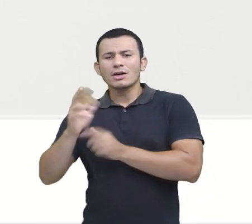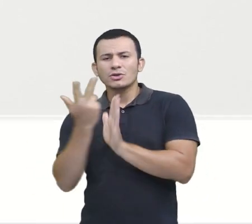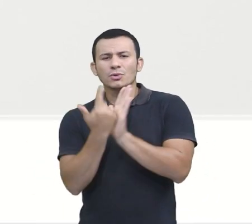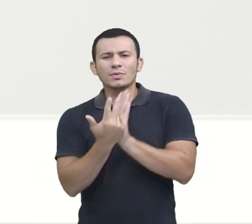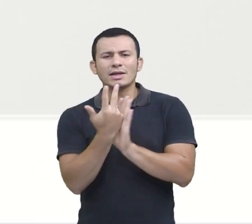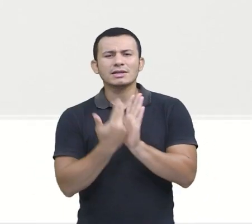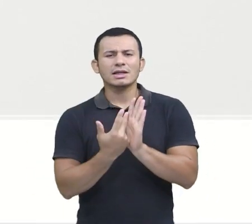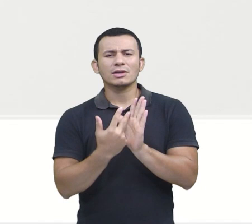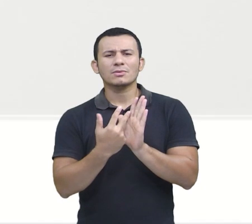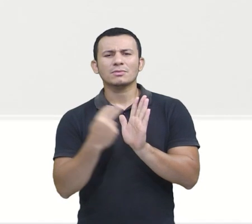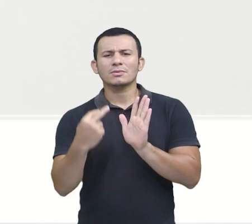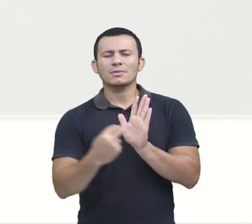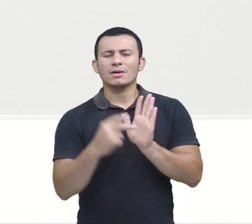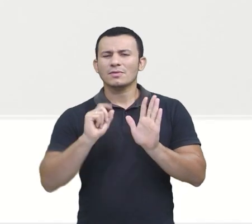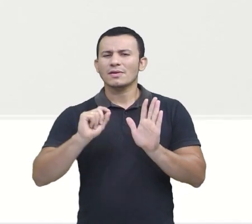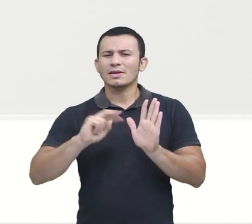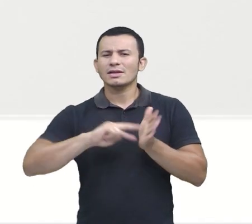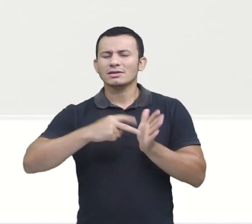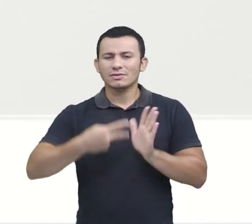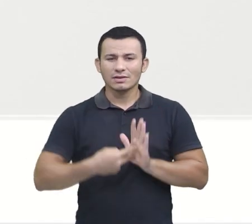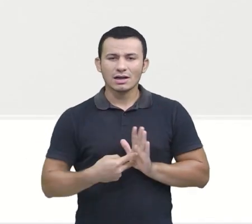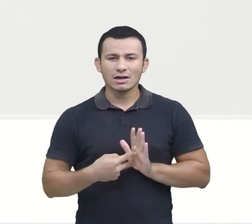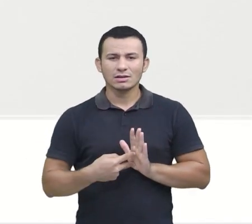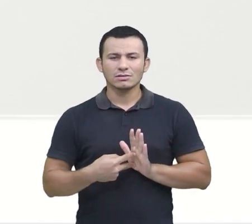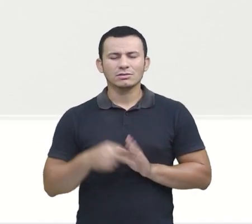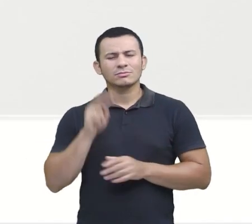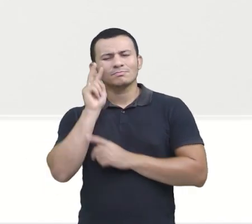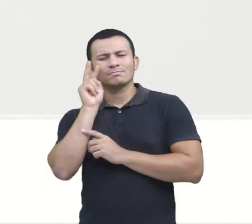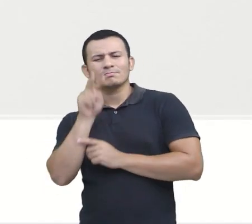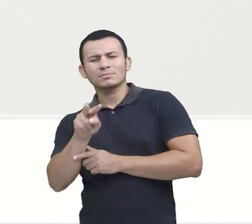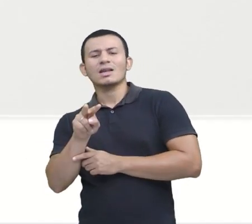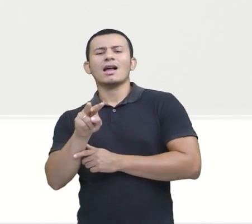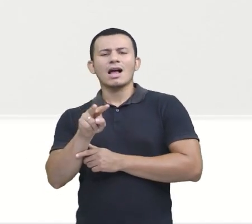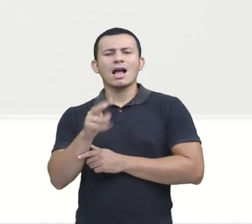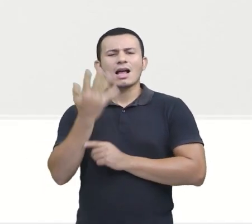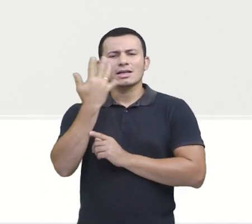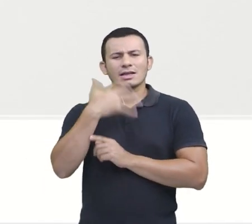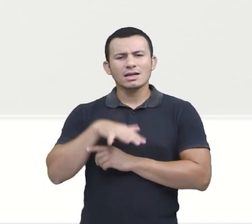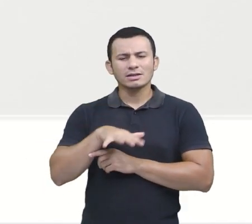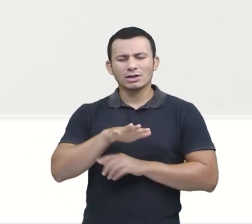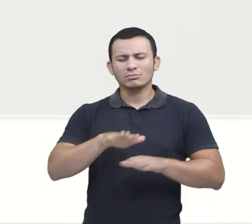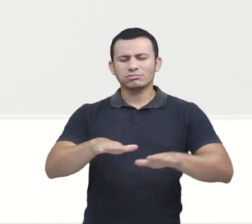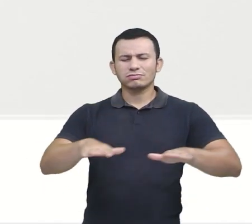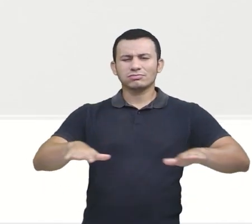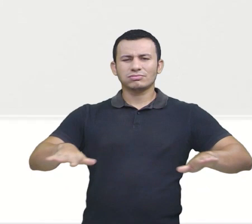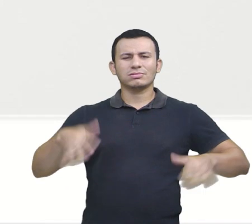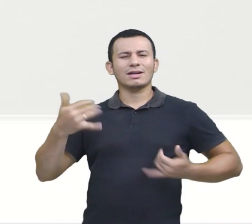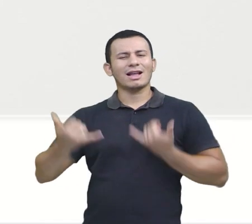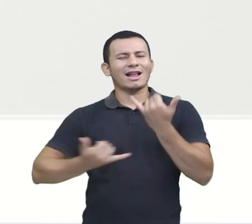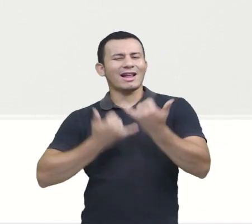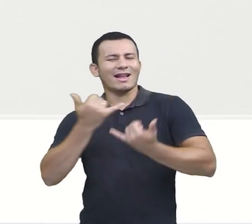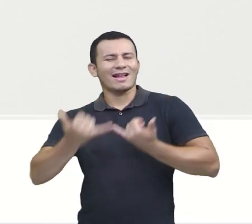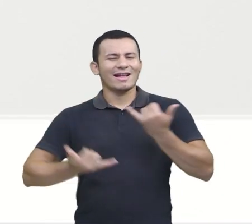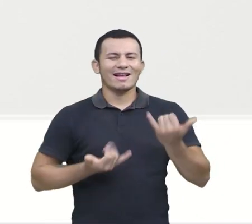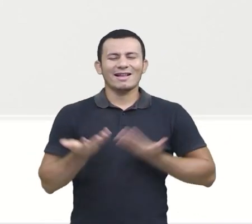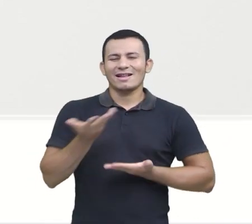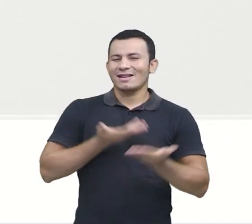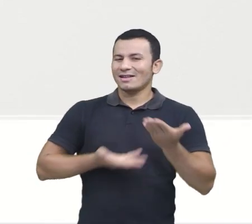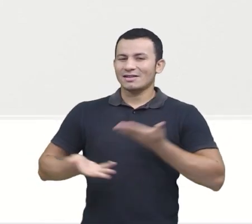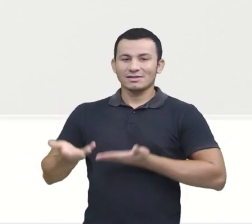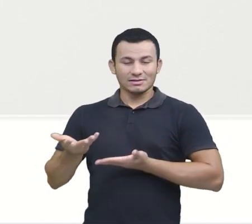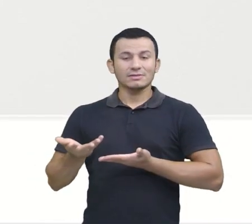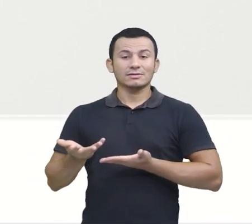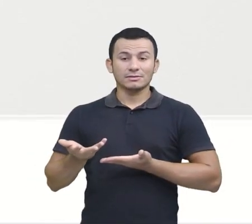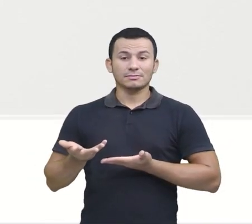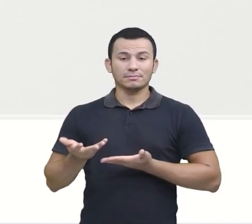significa, crianças? Não são várias crianças brincando? Qual é o título dessa revista? Olha aqui o título,